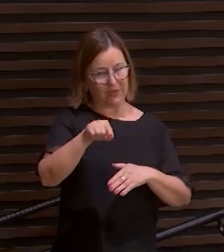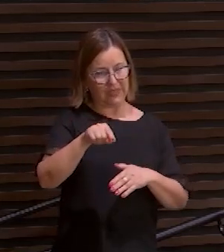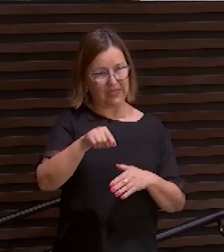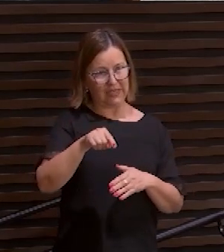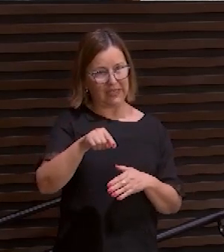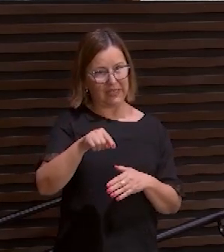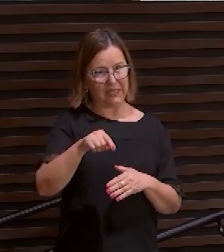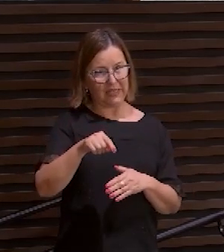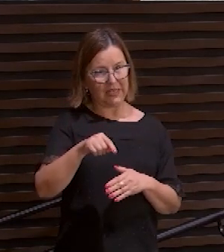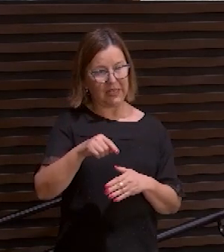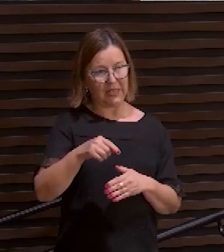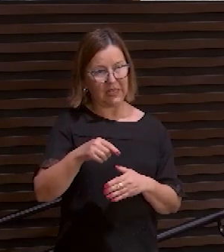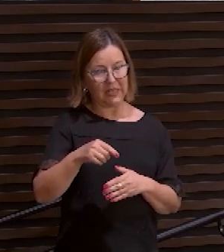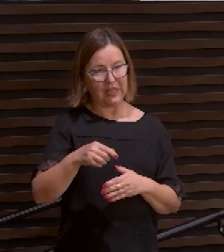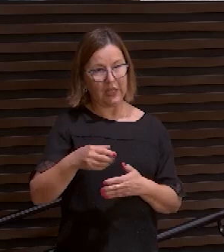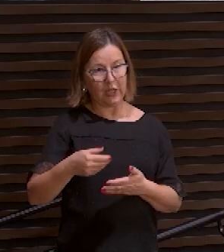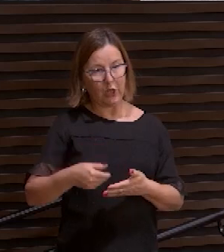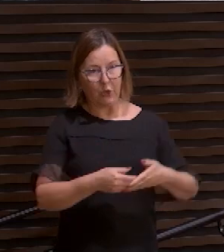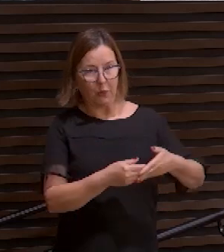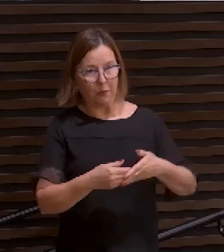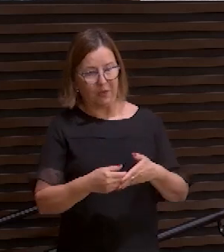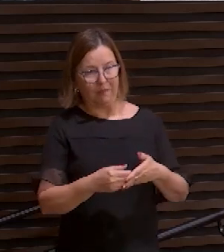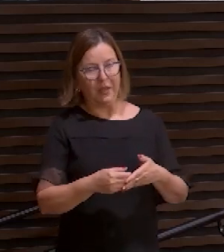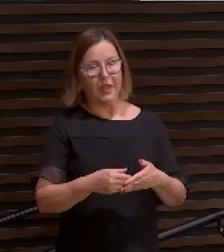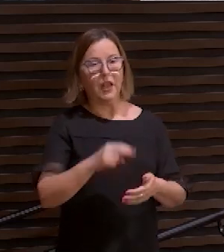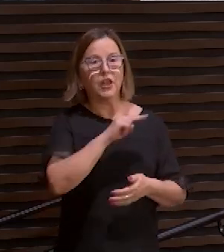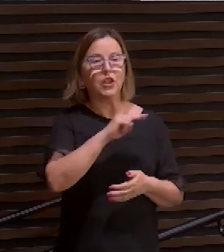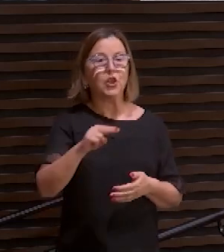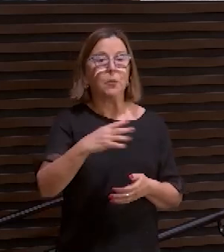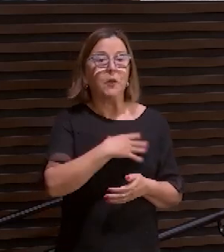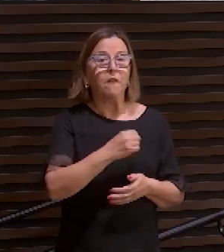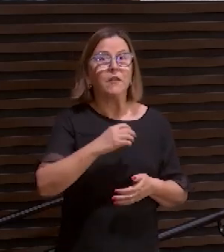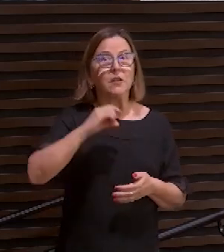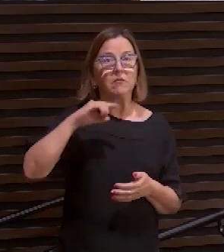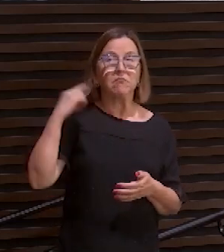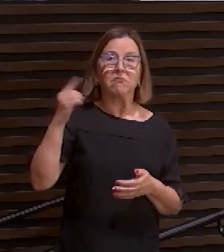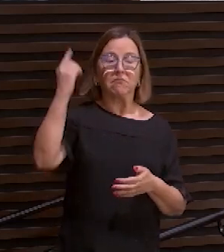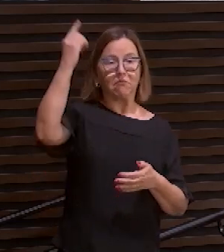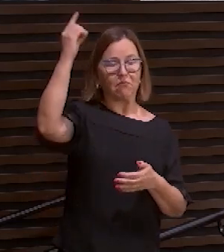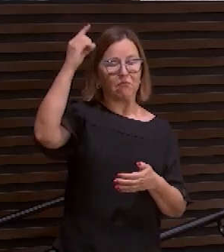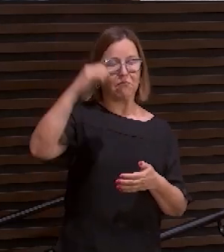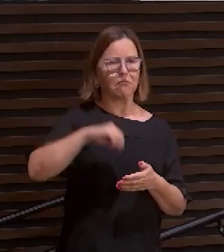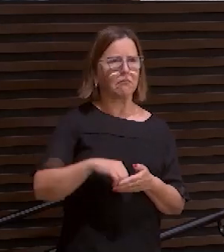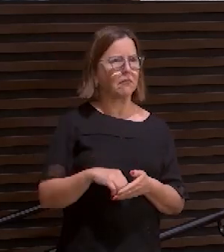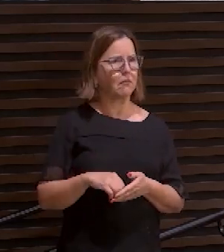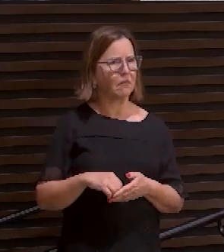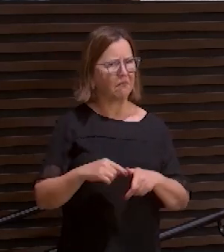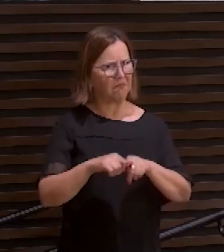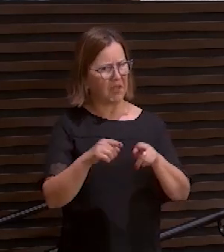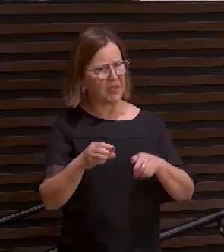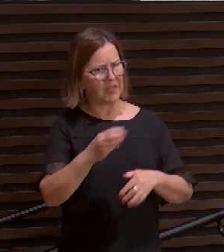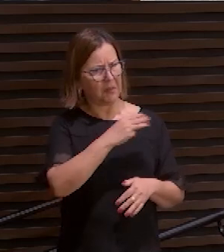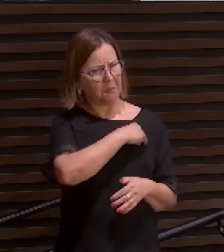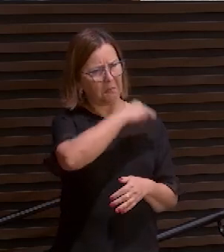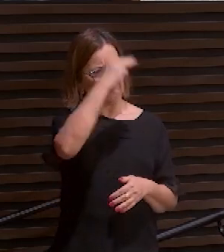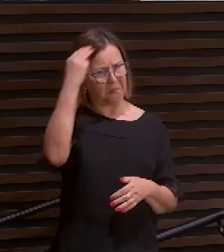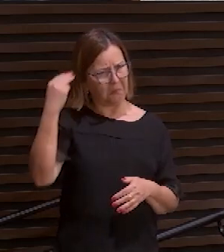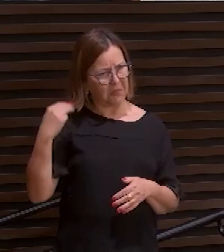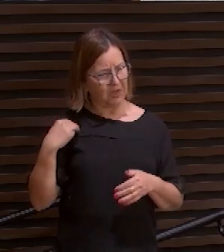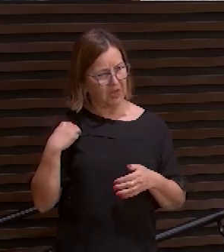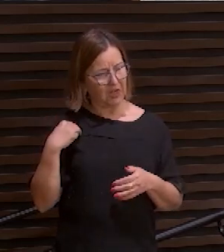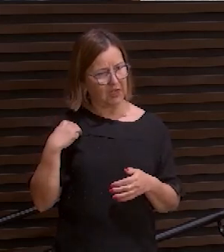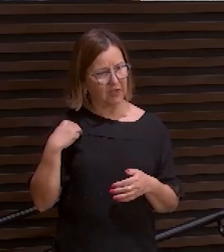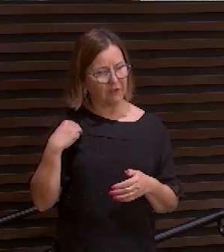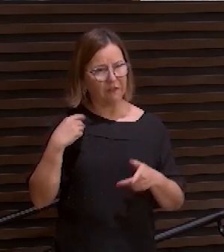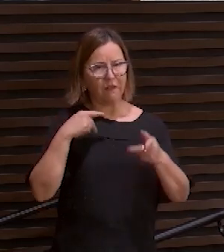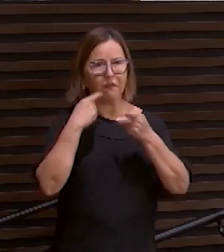será chamado Filho do Altíssimo. Qual era a evidência que ela tinha? Simplesmente ela disse, aqui